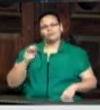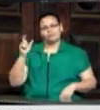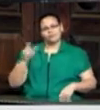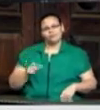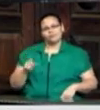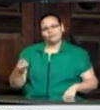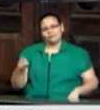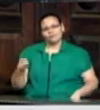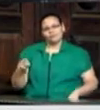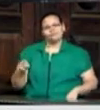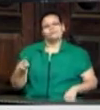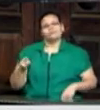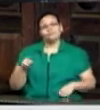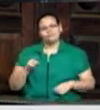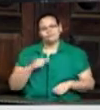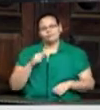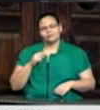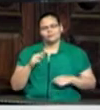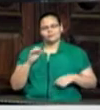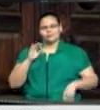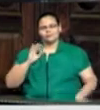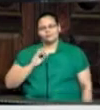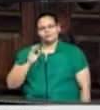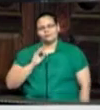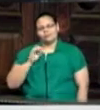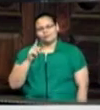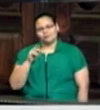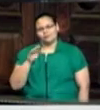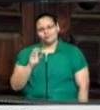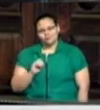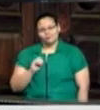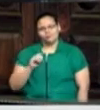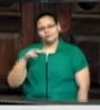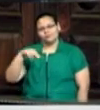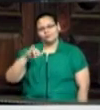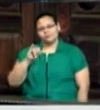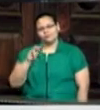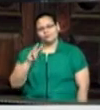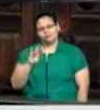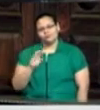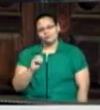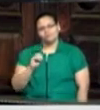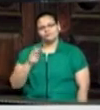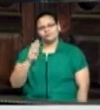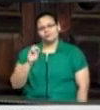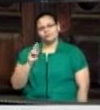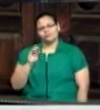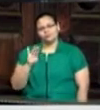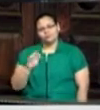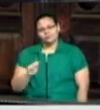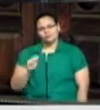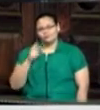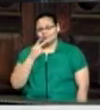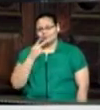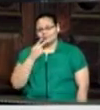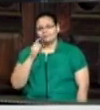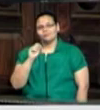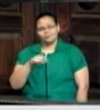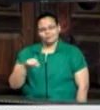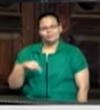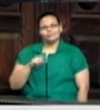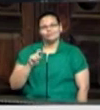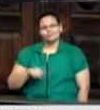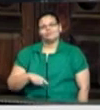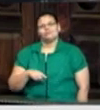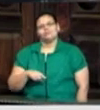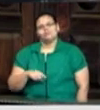do brilhante e competente delegado Rivaldo Barbosa, que nos diz que a Divisão